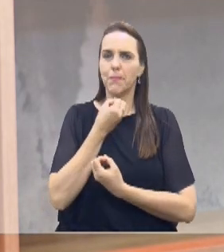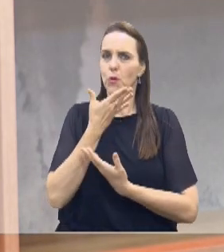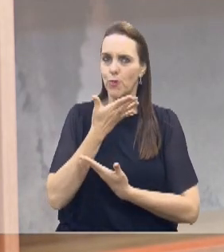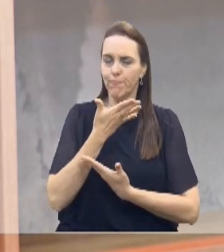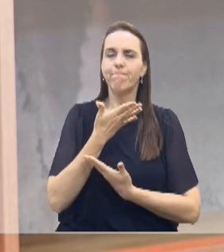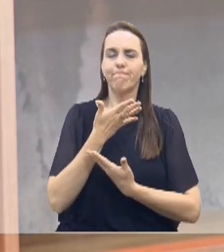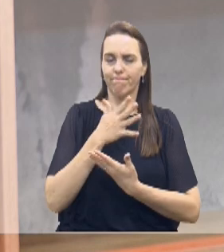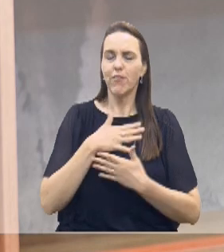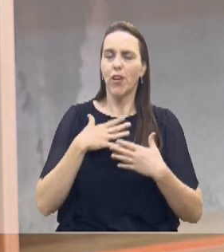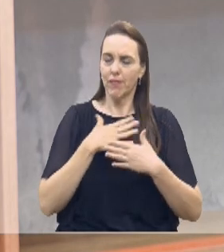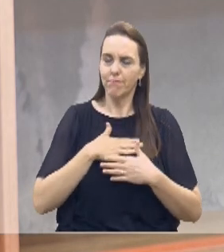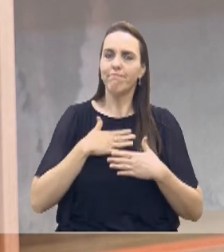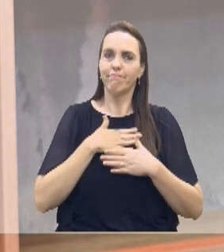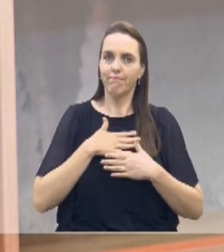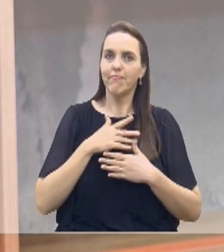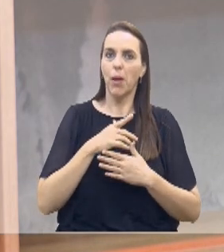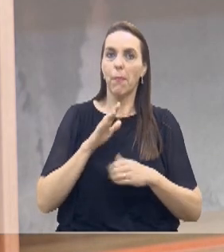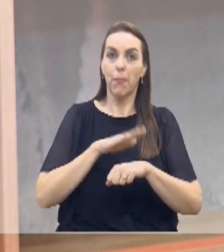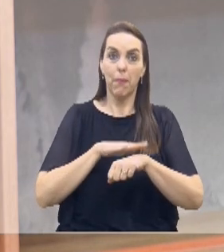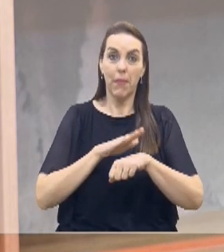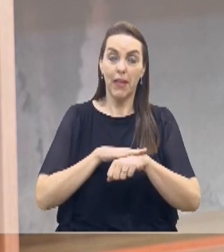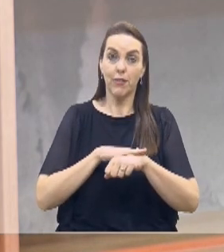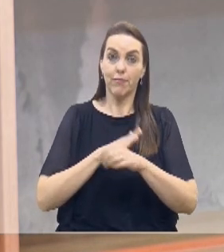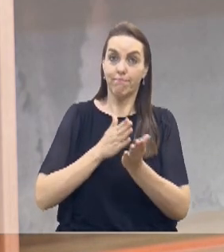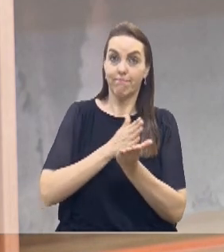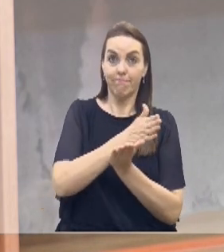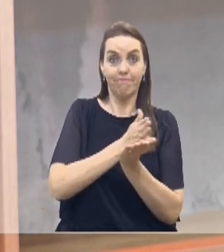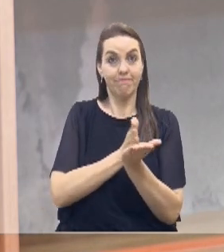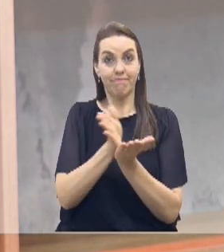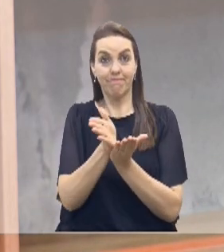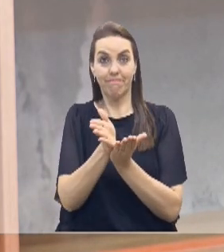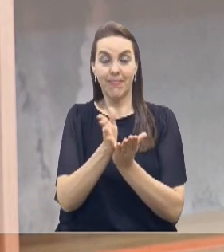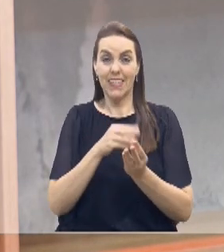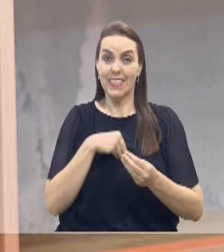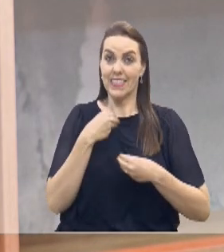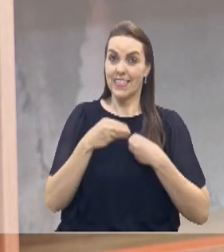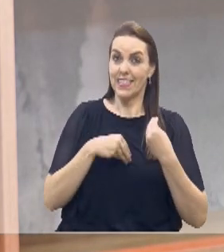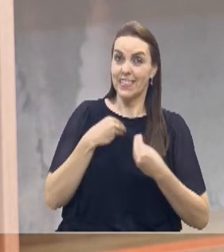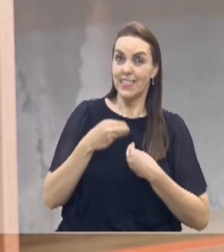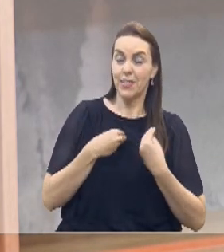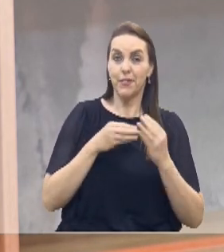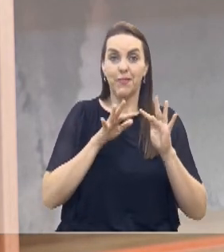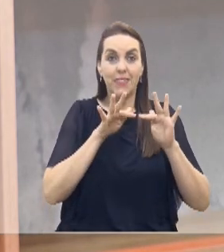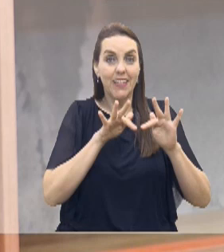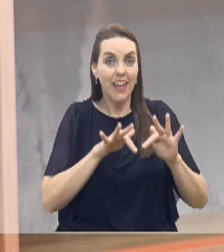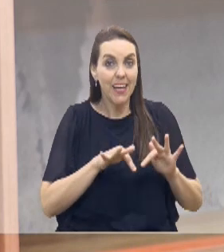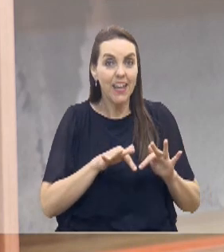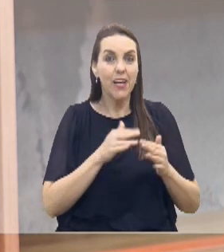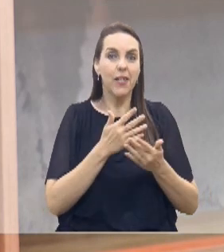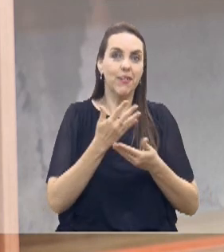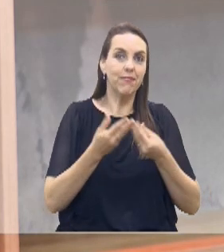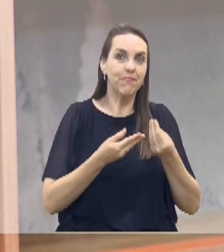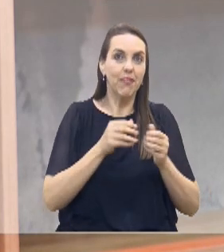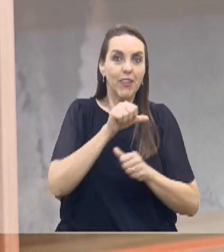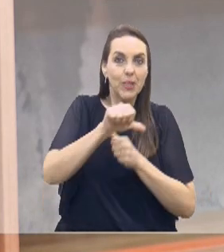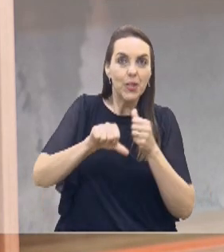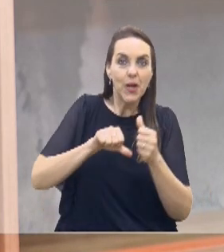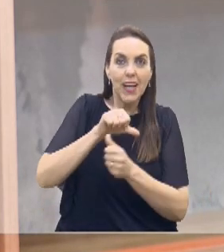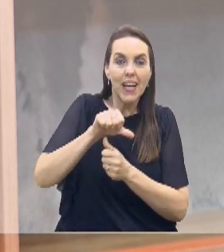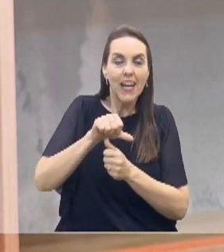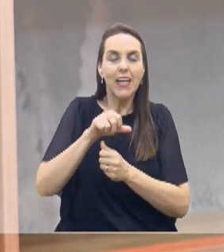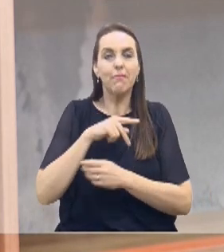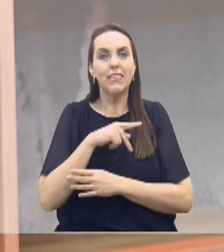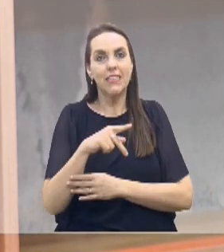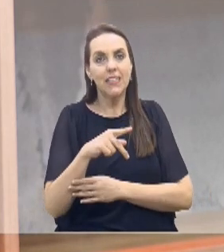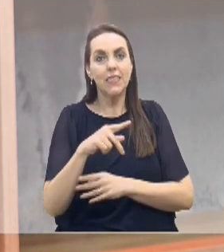porque ele tem uma ambiguidade. Por um lado, aquela sensação, mas está acabando, vai trocar. Mas por outro também